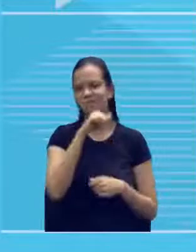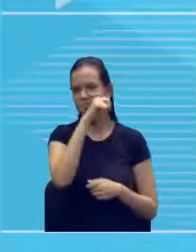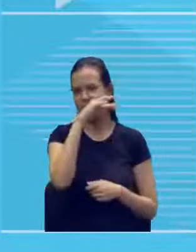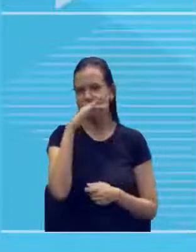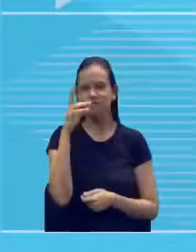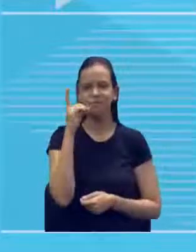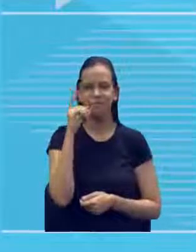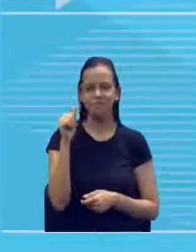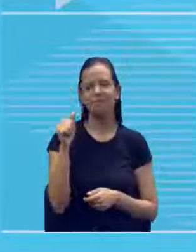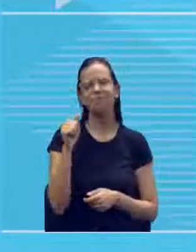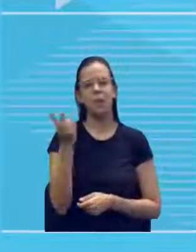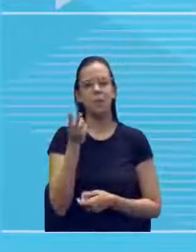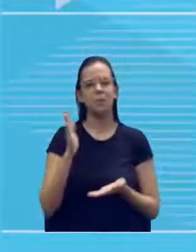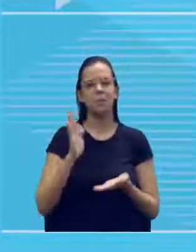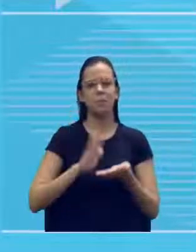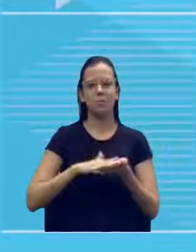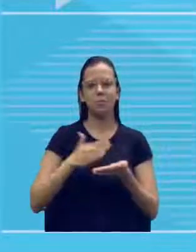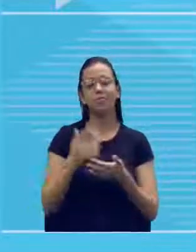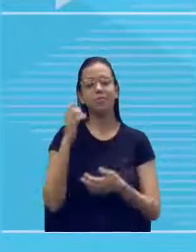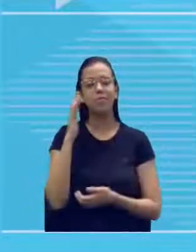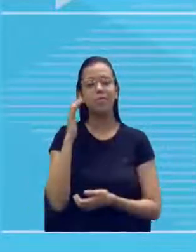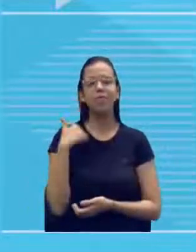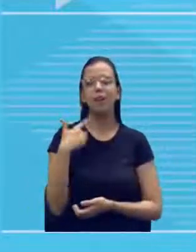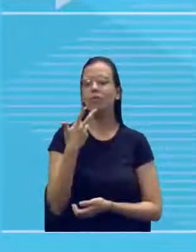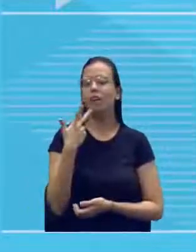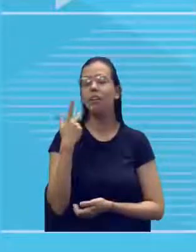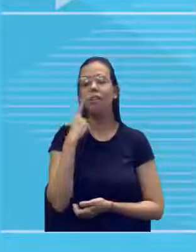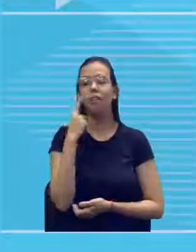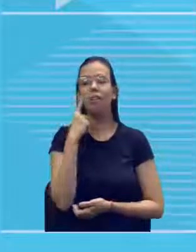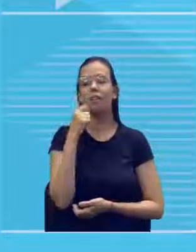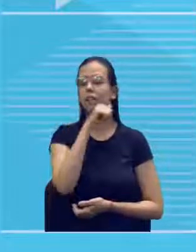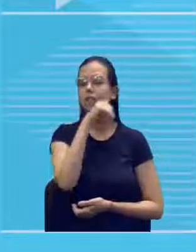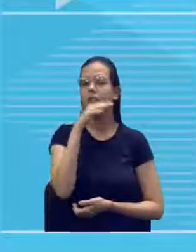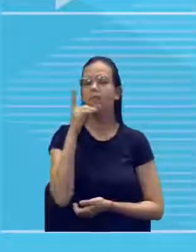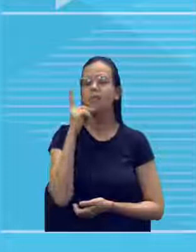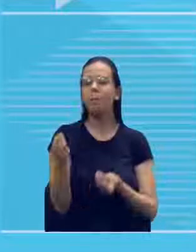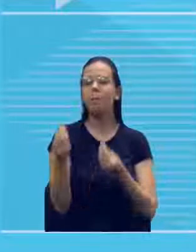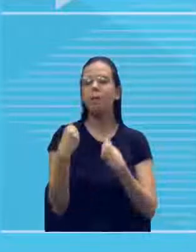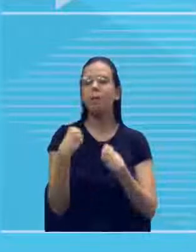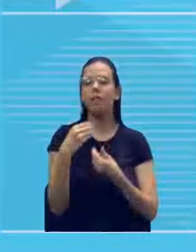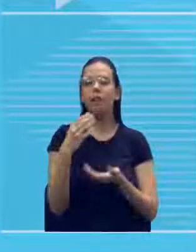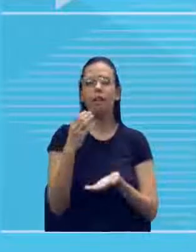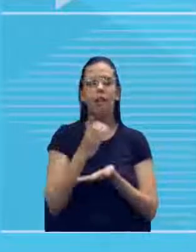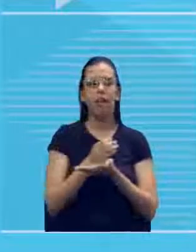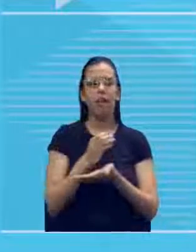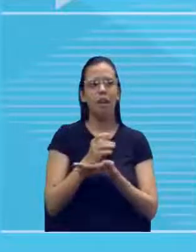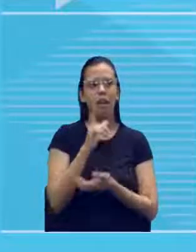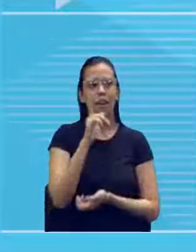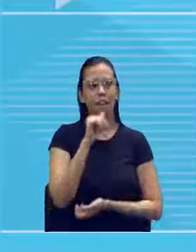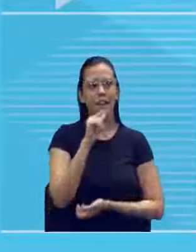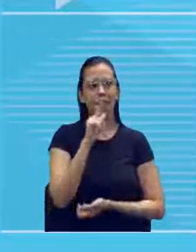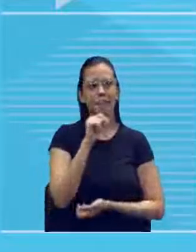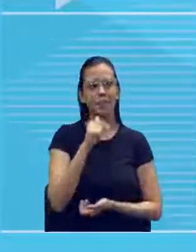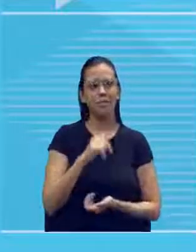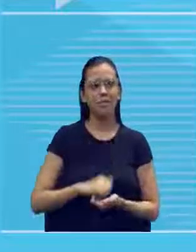pega um copo com água aí pra mim na geladeira, traz aí, né? Eu ia fazer assim, quero beber.